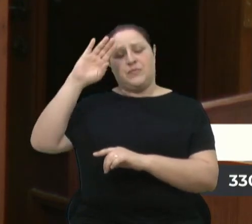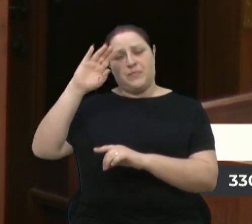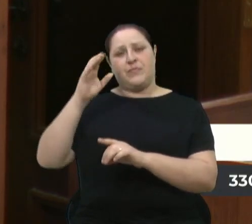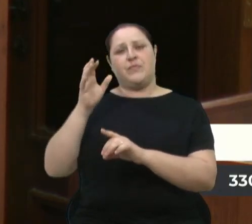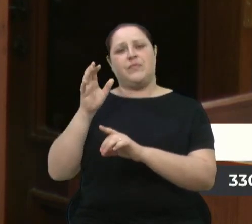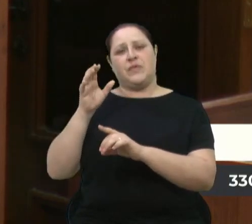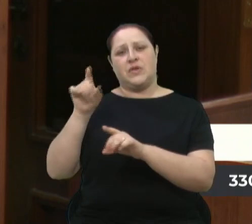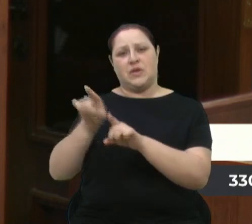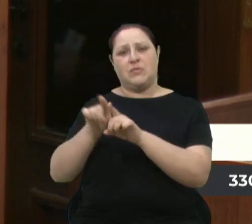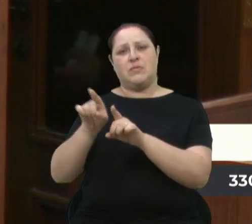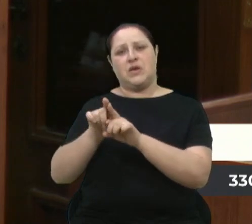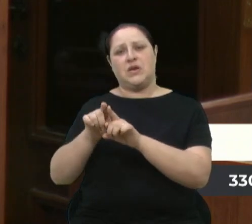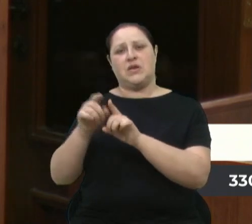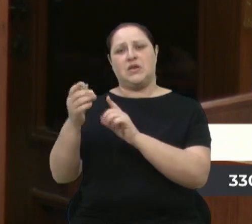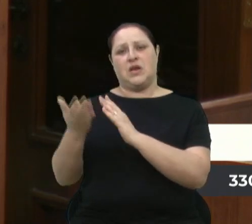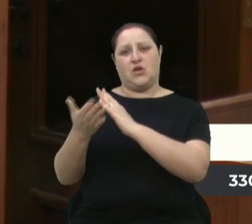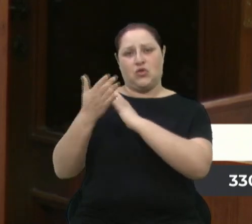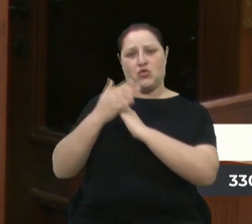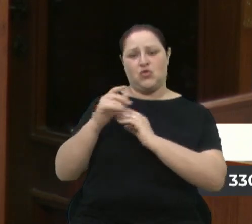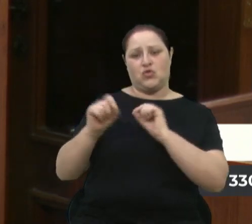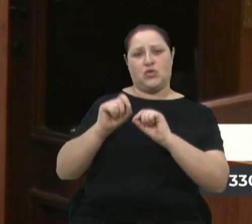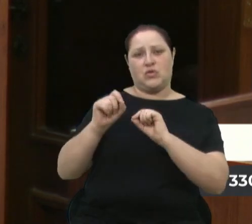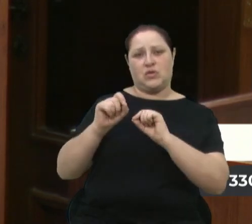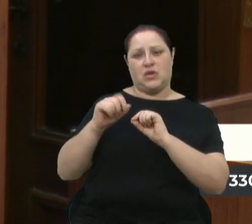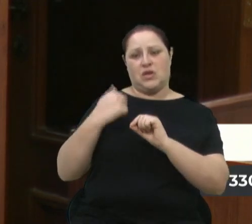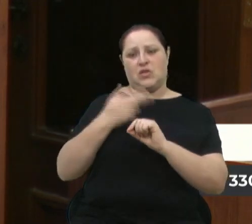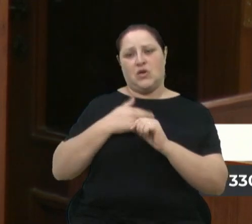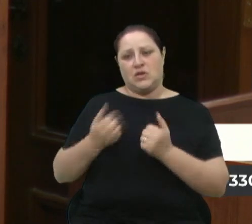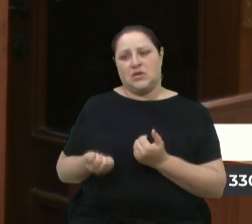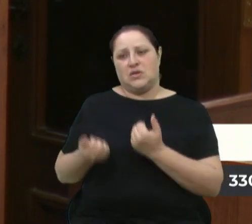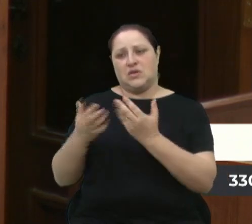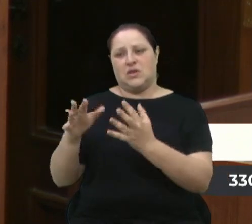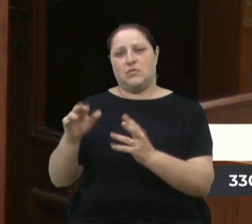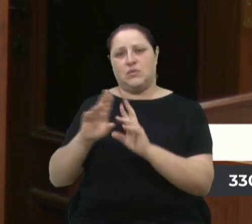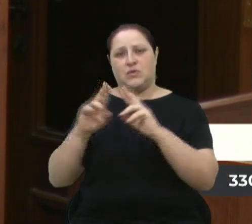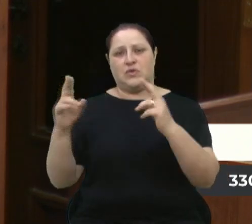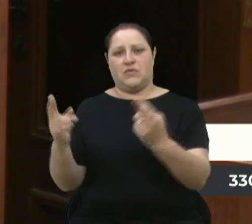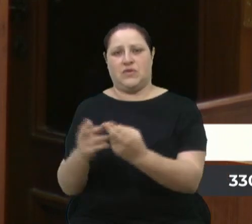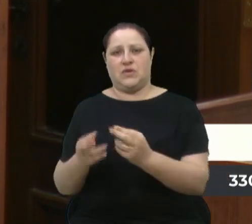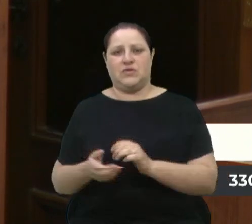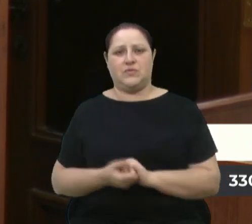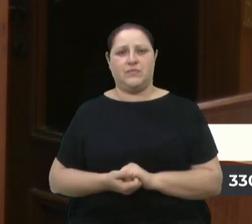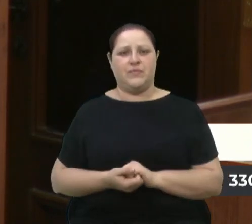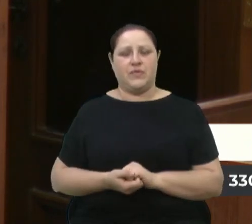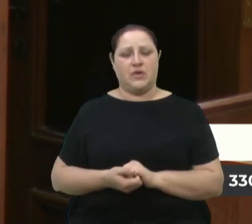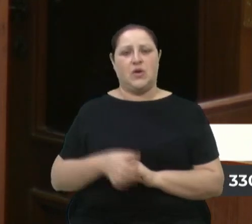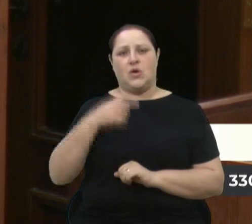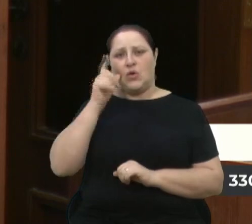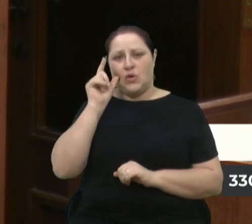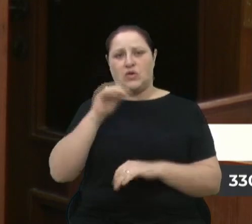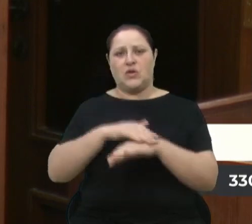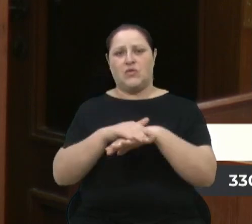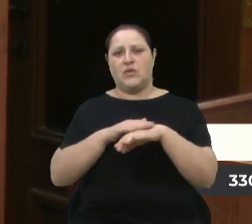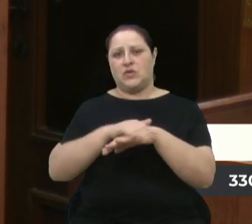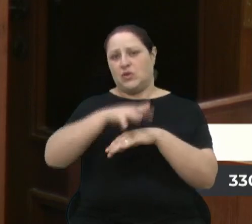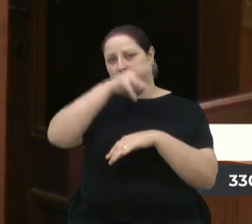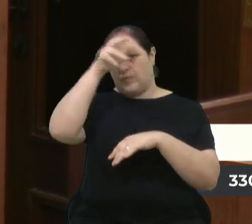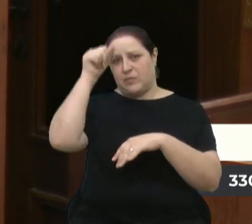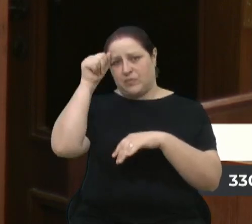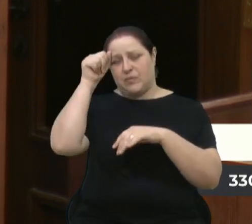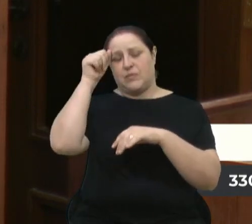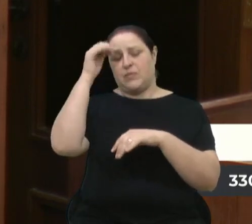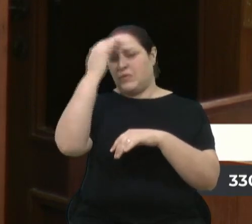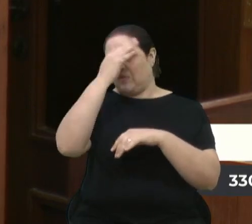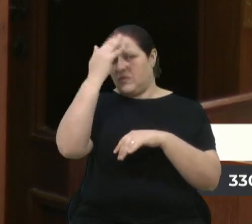o universo. Temos muito trabalho pela frente, assim seguiremos. Inclusive, falei com o prefeito ontem, logo mais tenho uma agenda com ele para tratar de